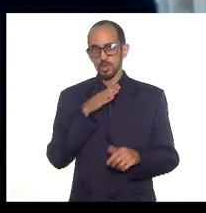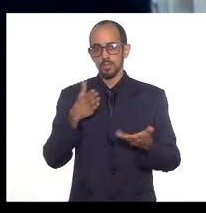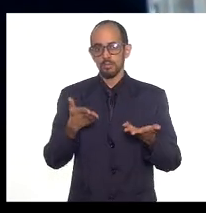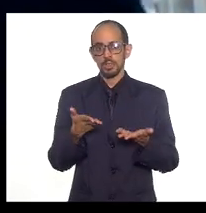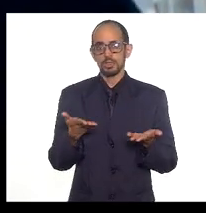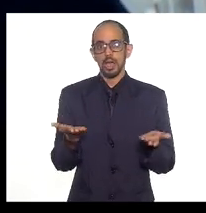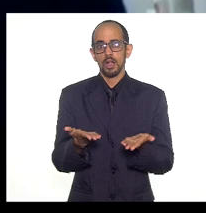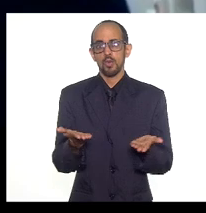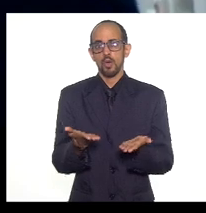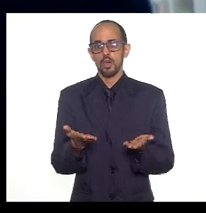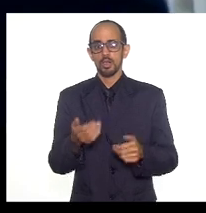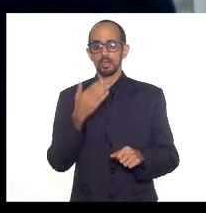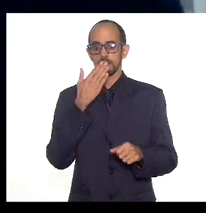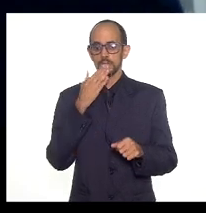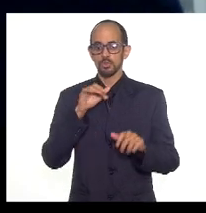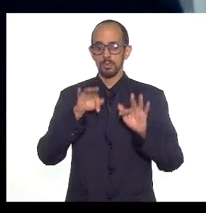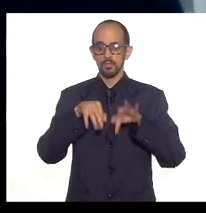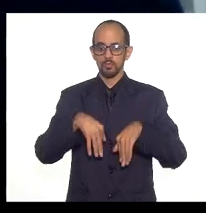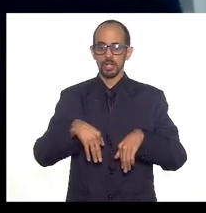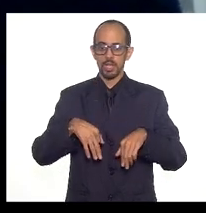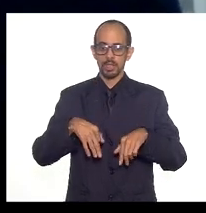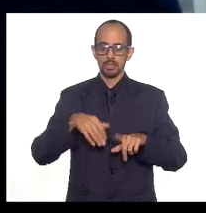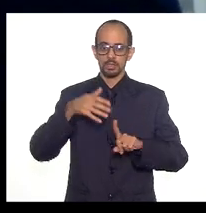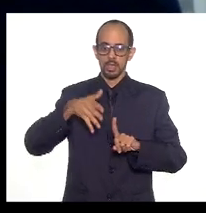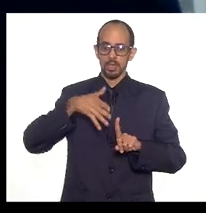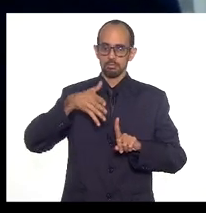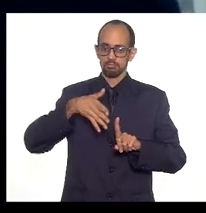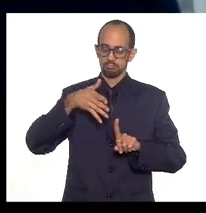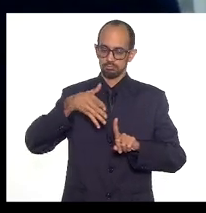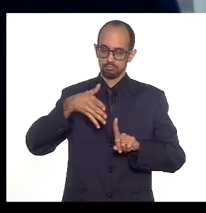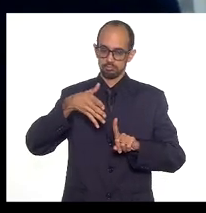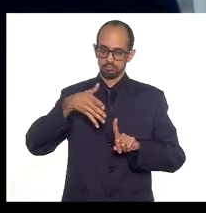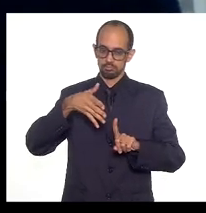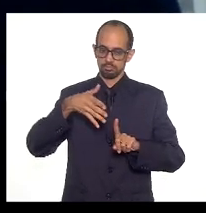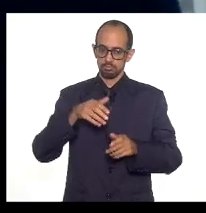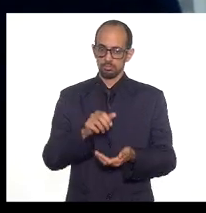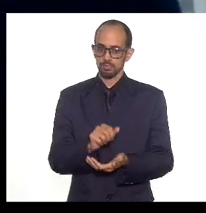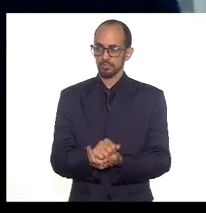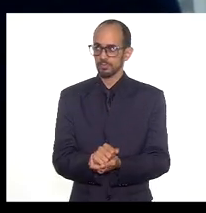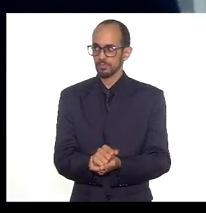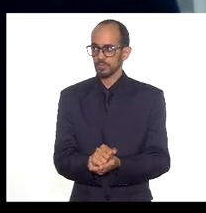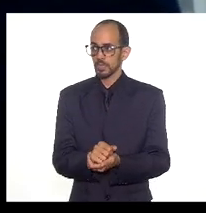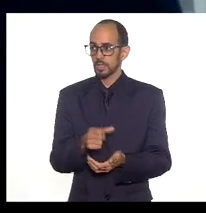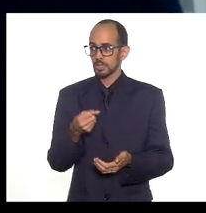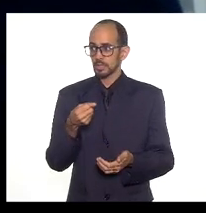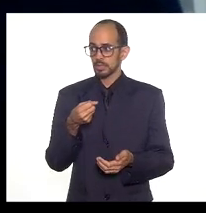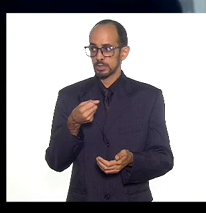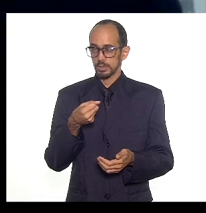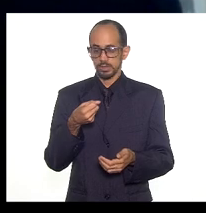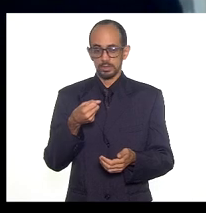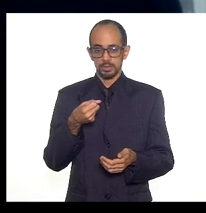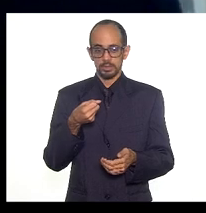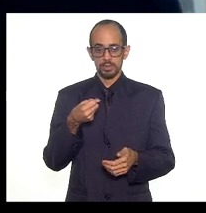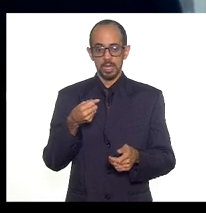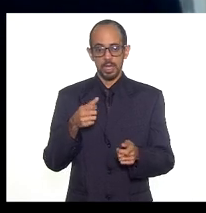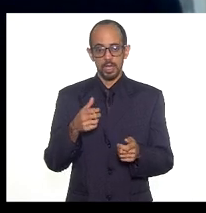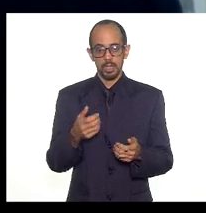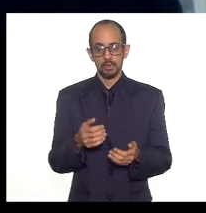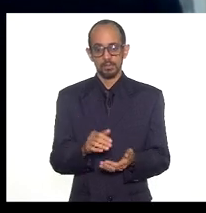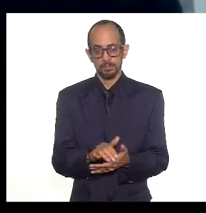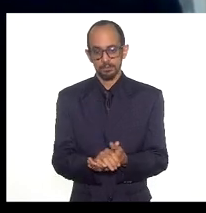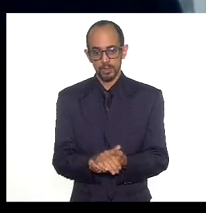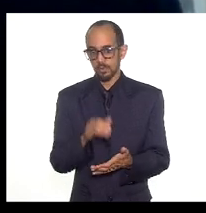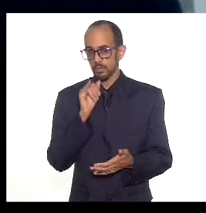minha fala. Fico aberto aí para perguntas e contribuições.